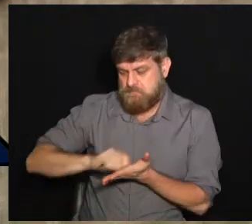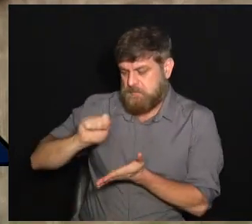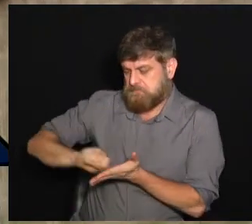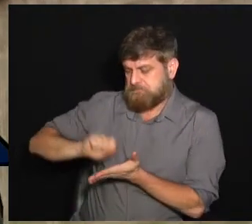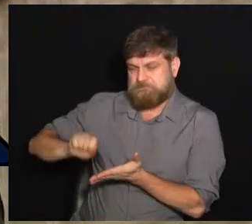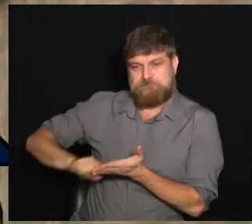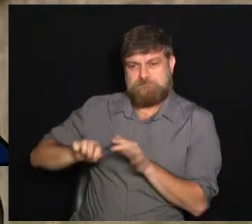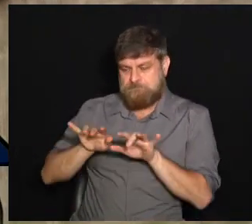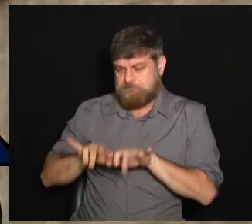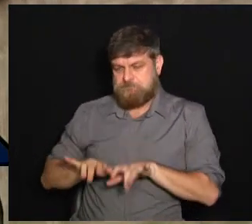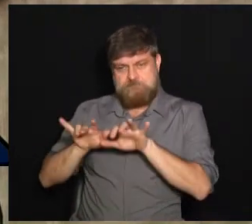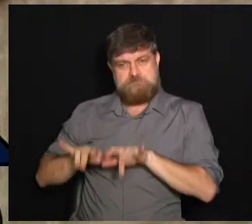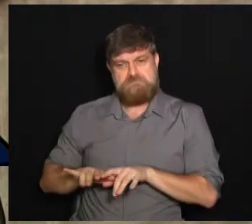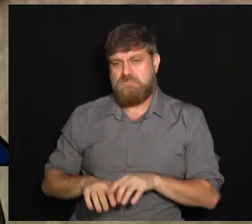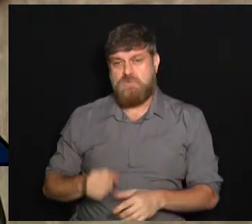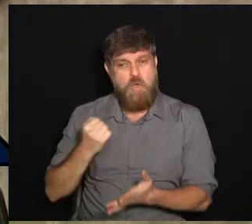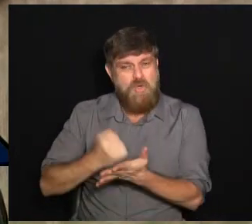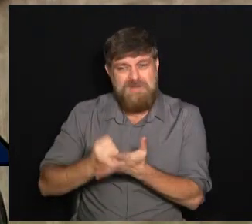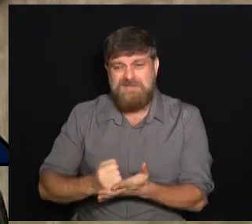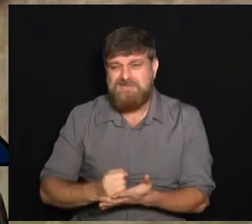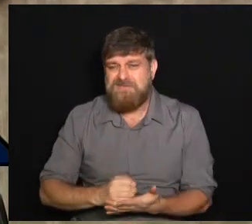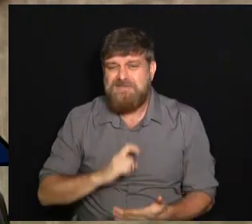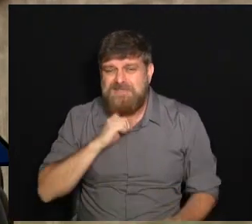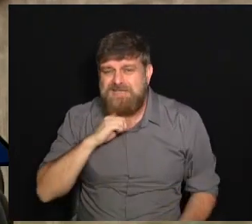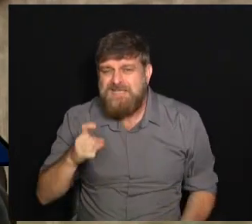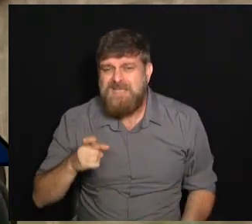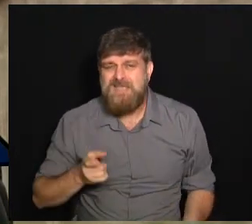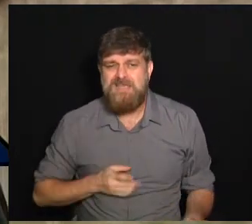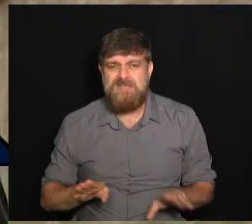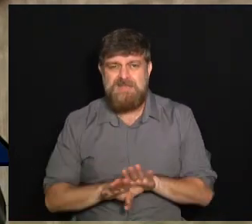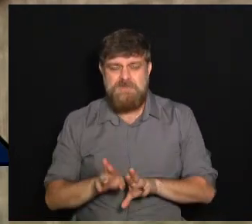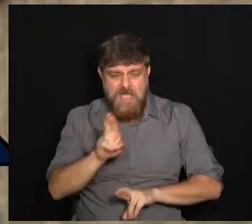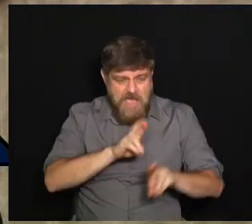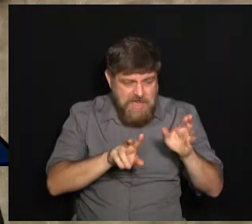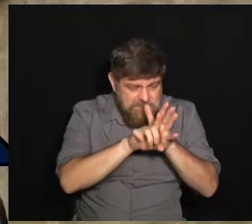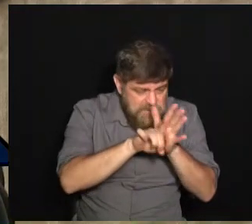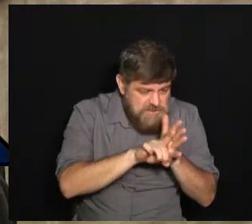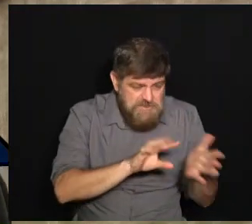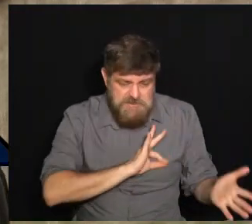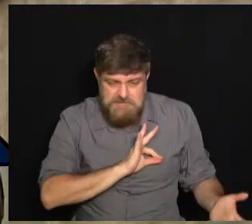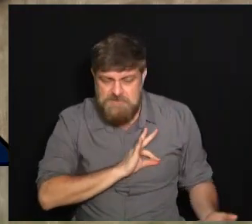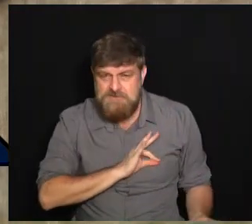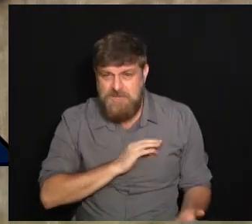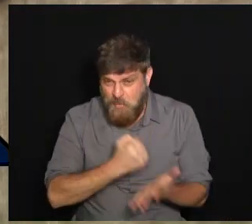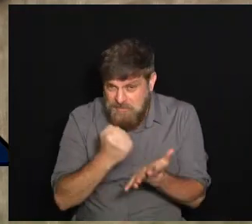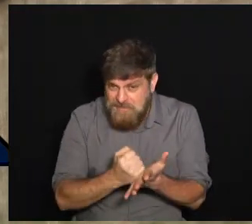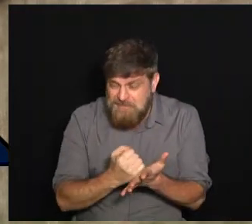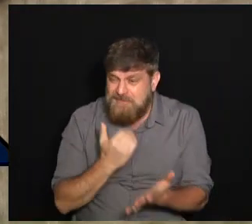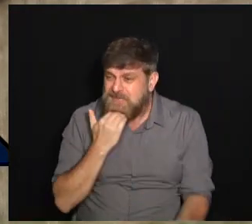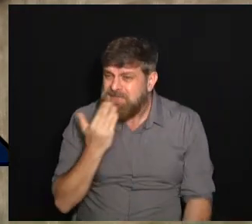para contratar agentes de polícia, para contratar investigador de polícia, né? Eu acho que o que